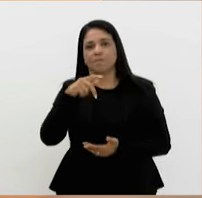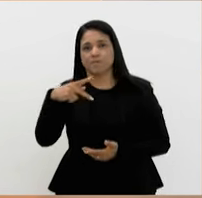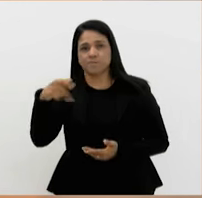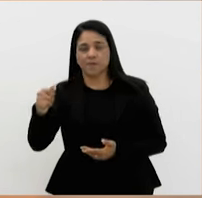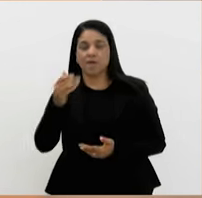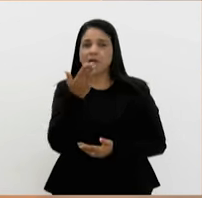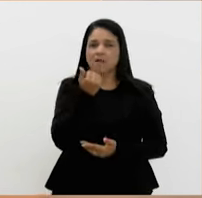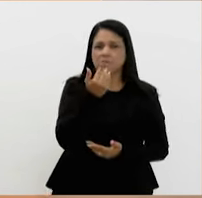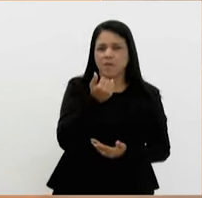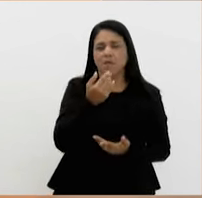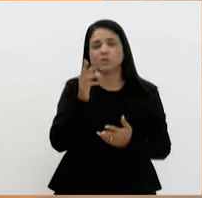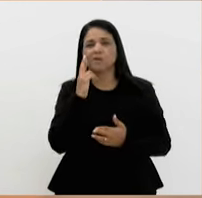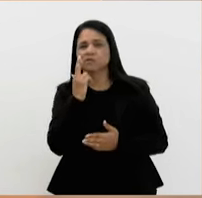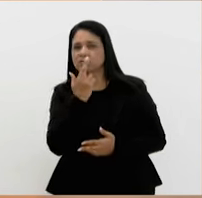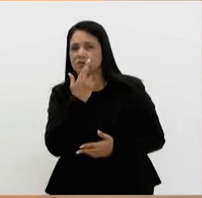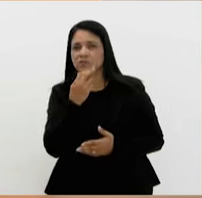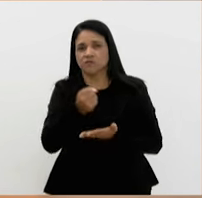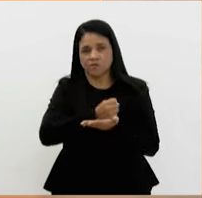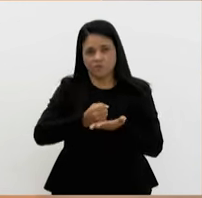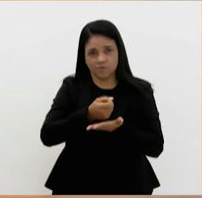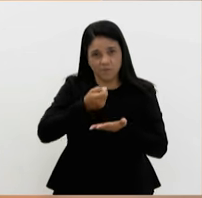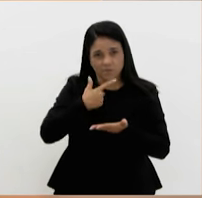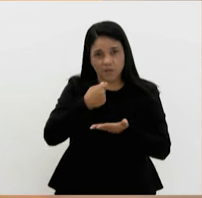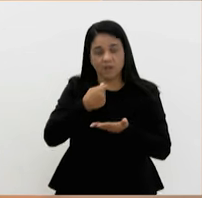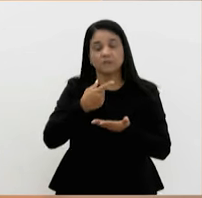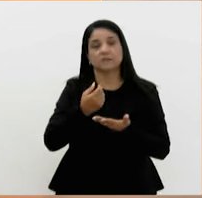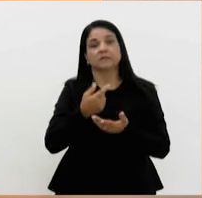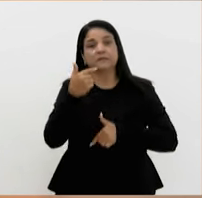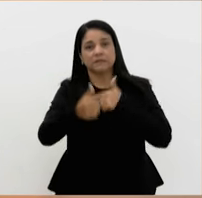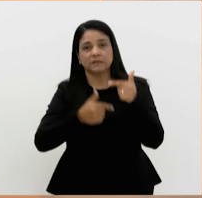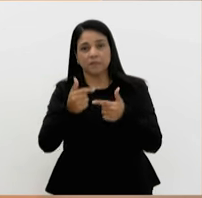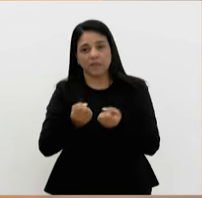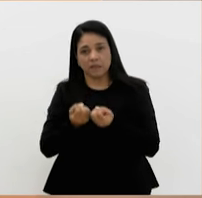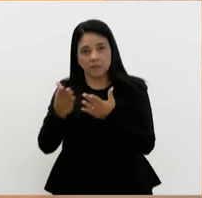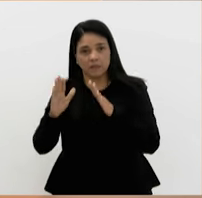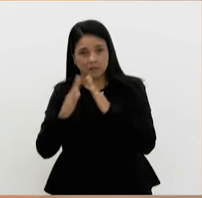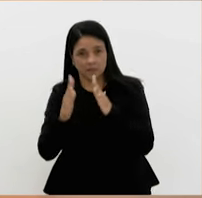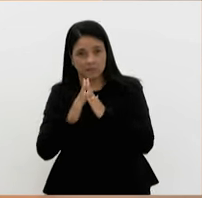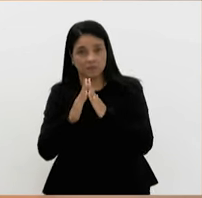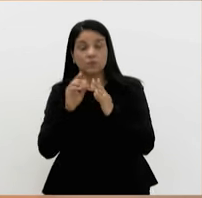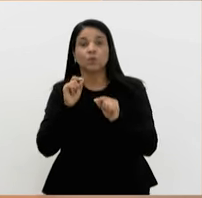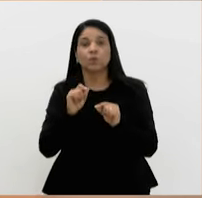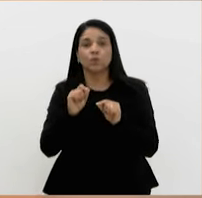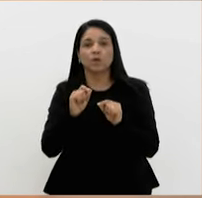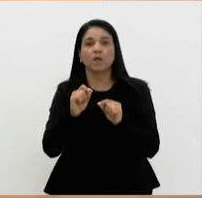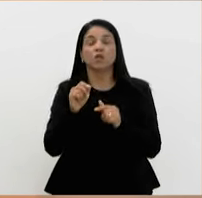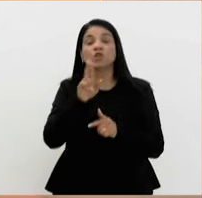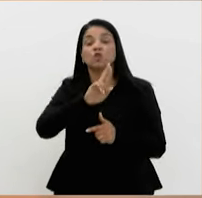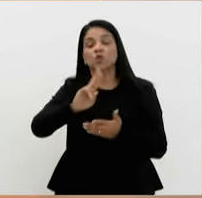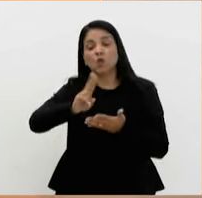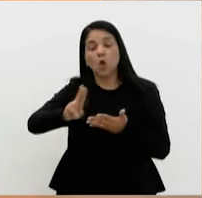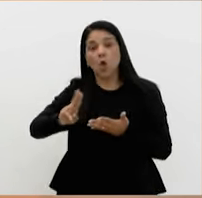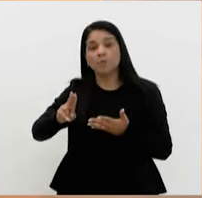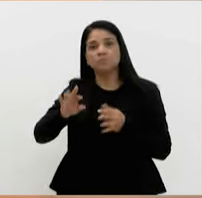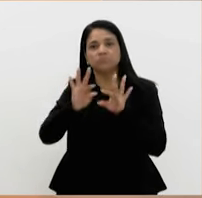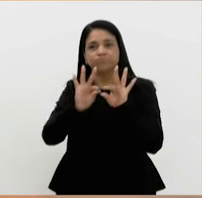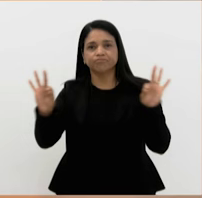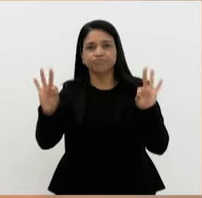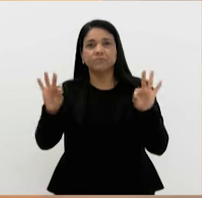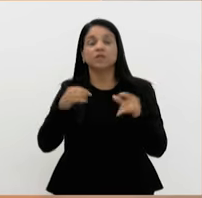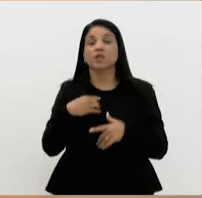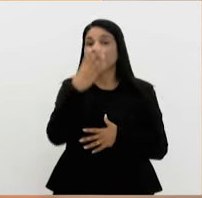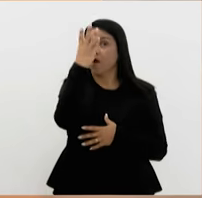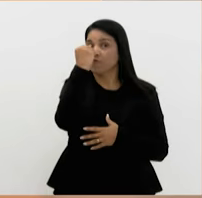alimentos, restaurantes e farmácias que trabalhem com delivery a disponibilizarem o nome completo e a foto do